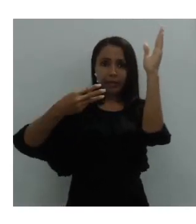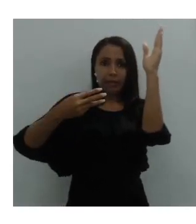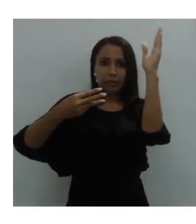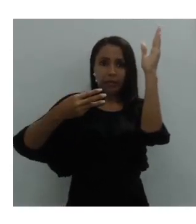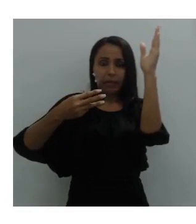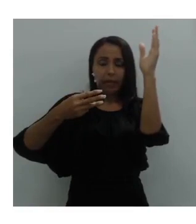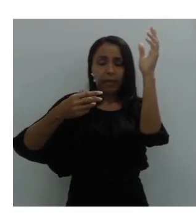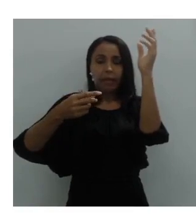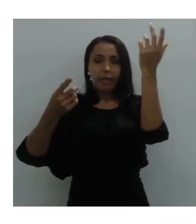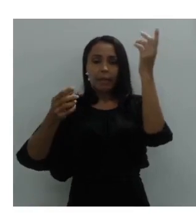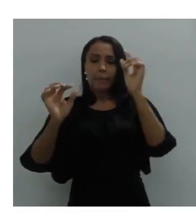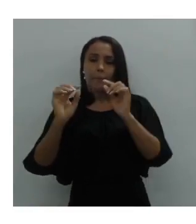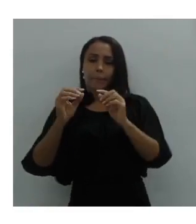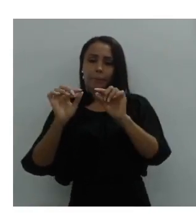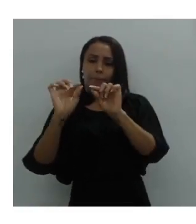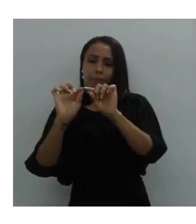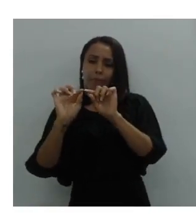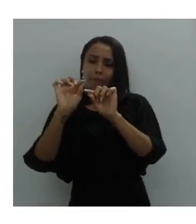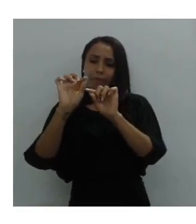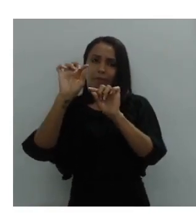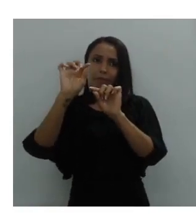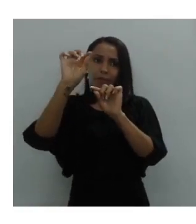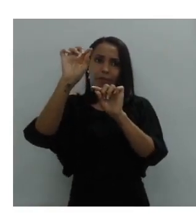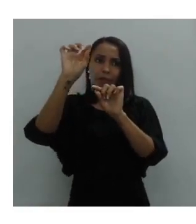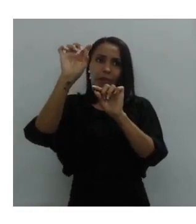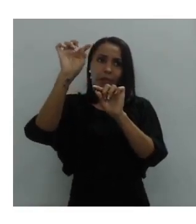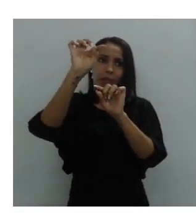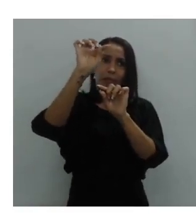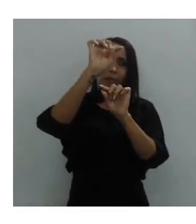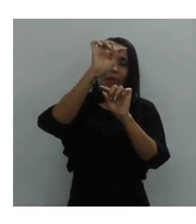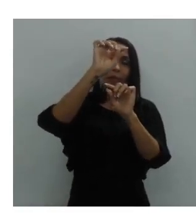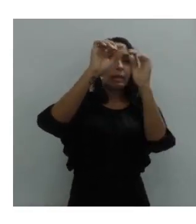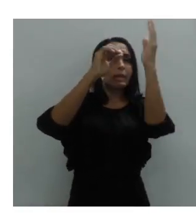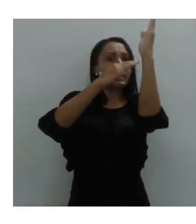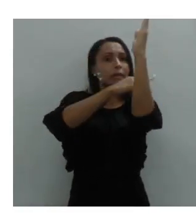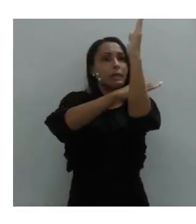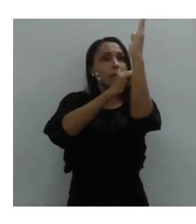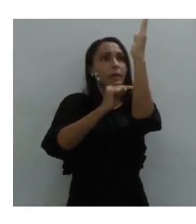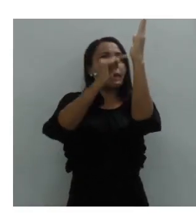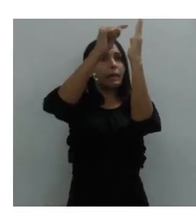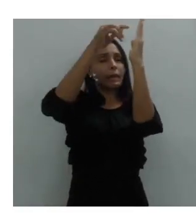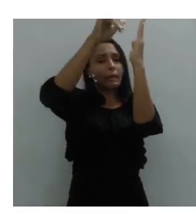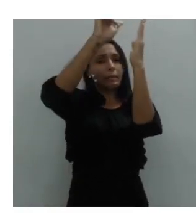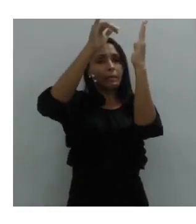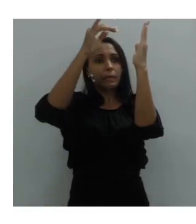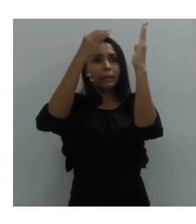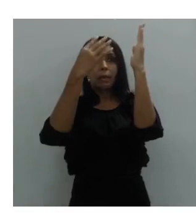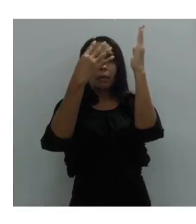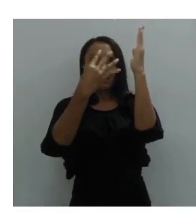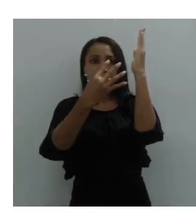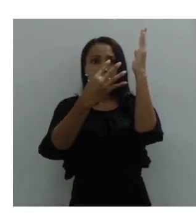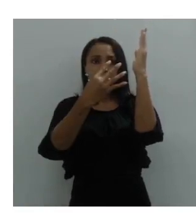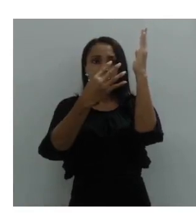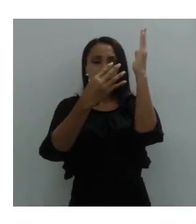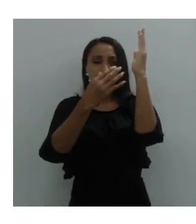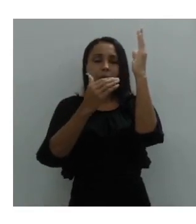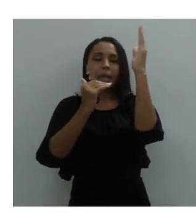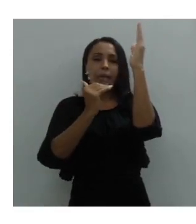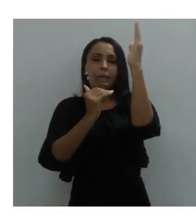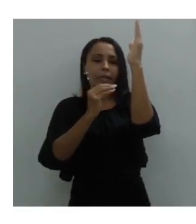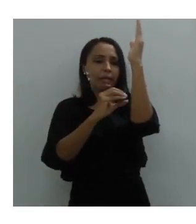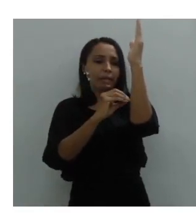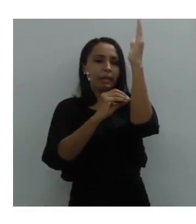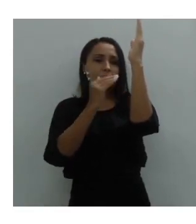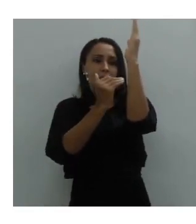sobe ali, o trecho tracejado, você vê que tem o número 4. Esse 4, ele está acima do zero